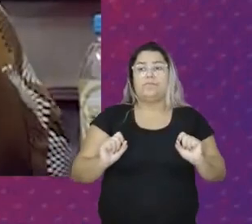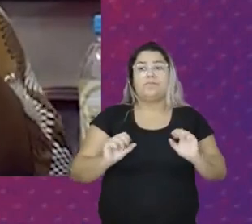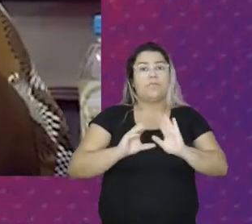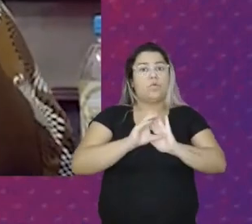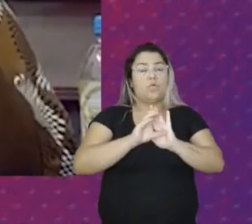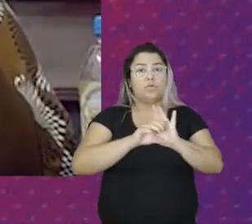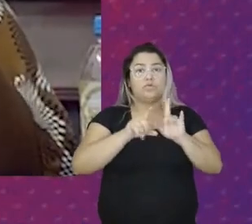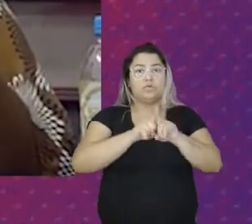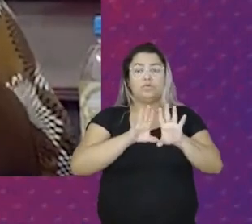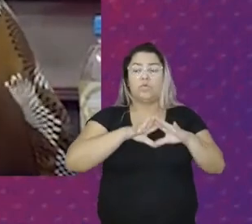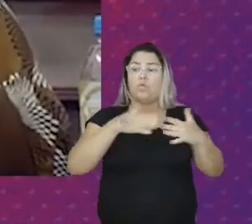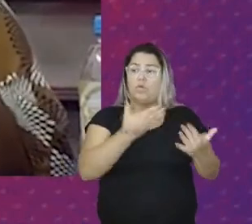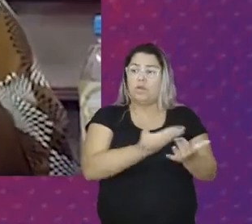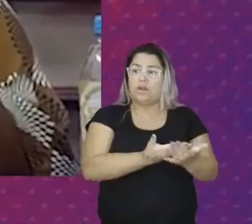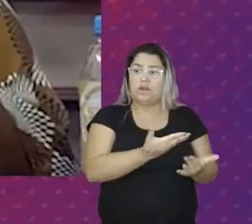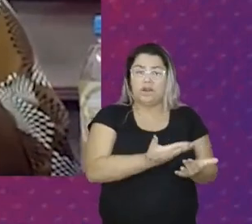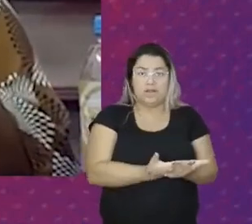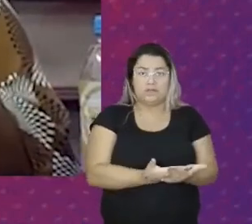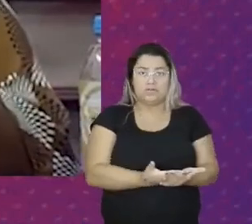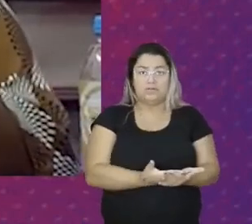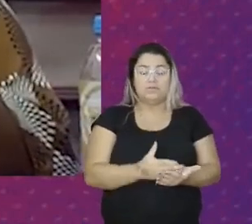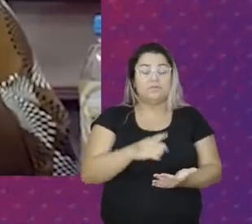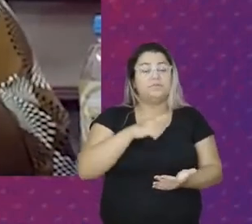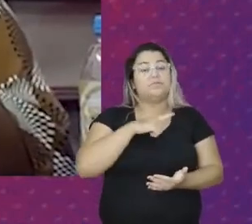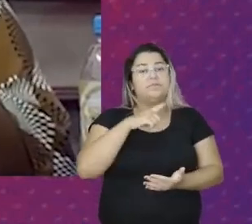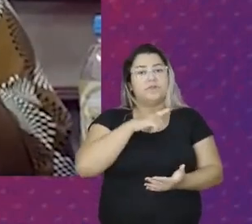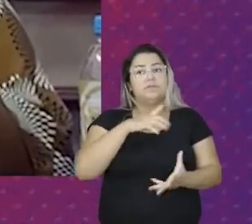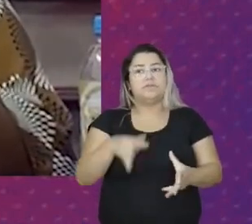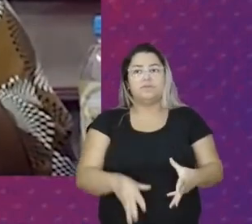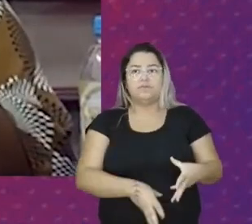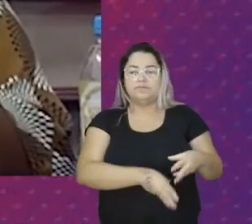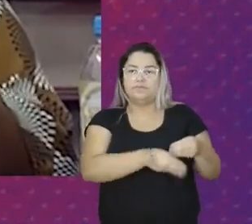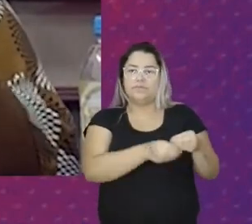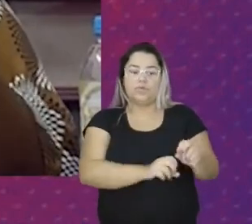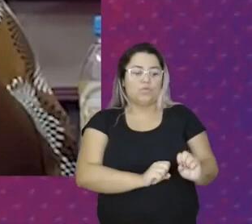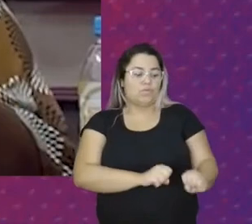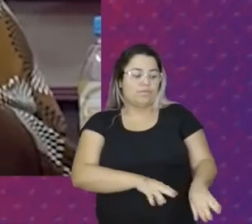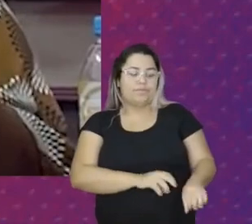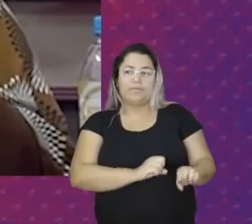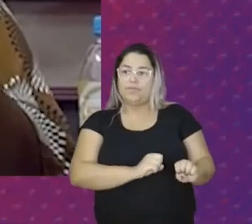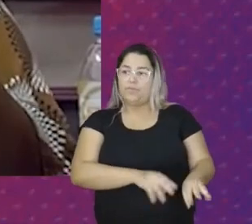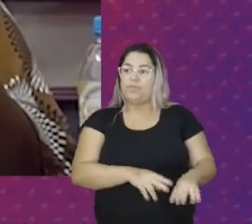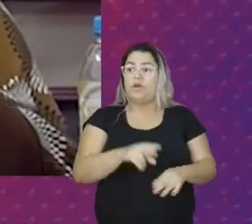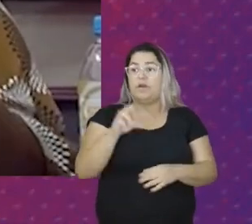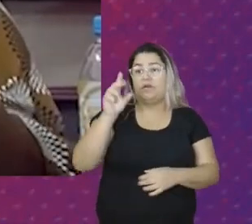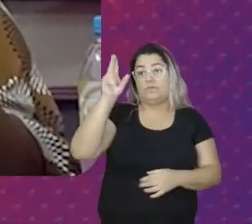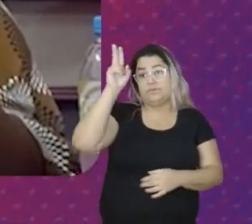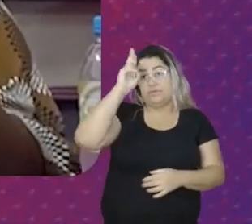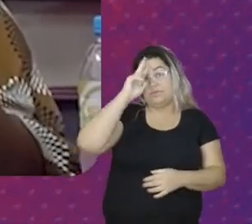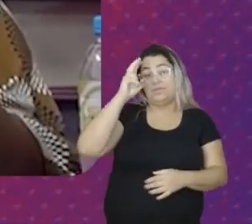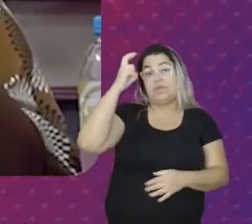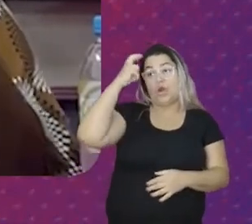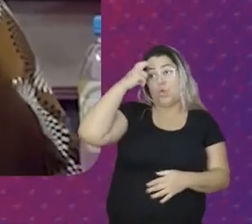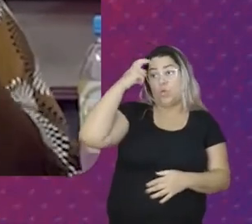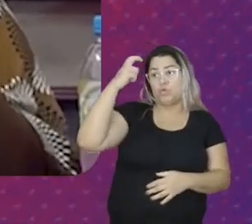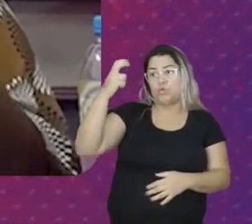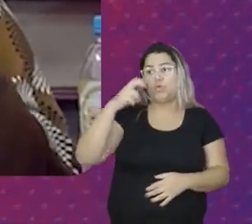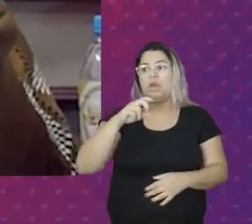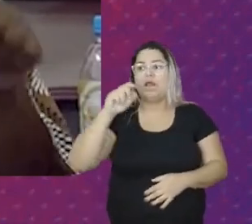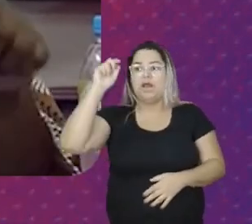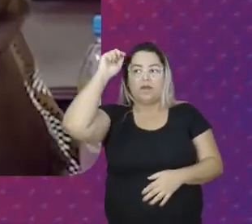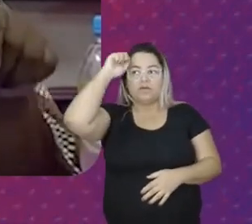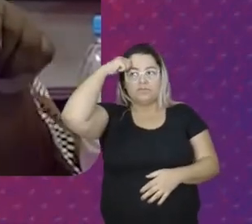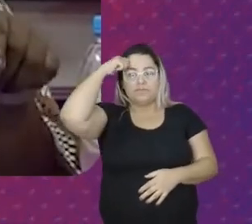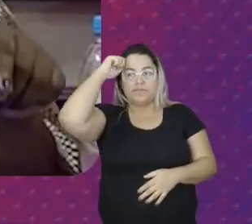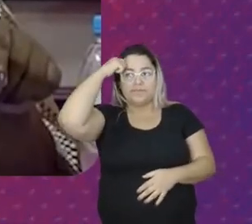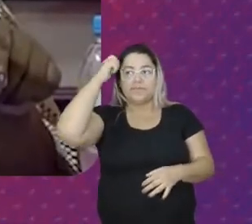currículos escolares devem inserir o ensino da história e da cultura africana